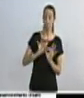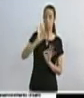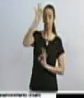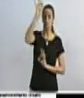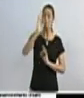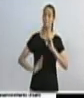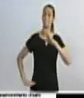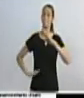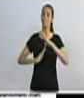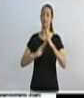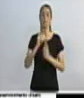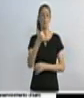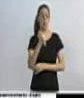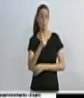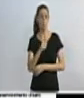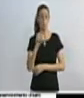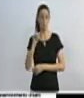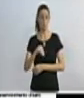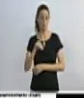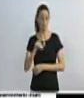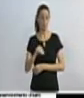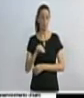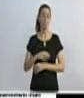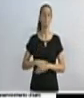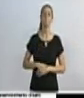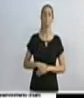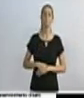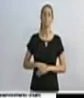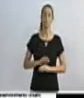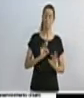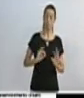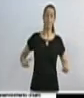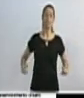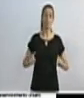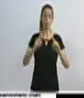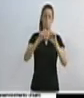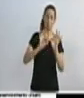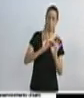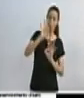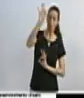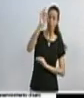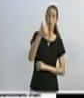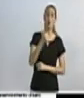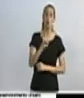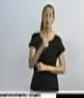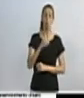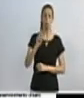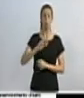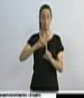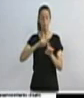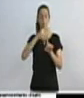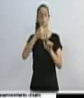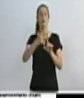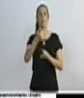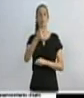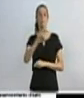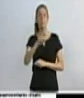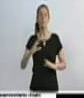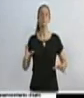11 metros. Então, a altura máxima da torre seria 11 metros mais 15, que seria um total de 26